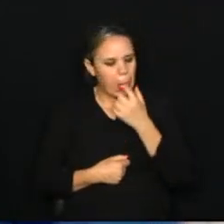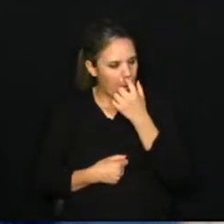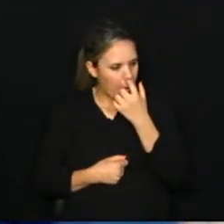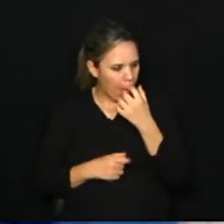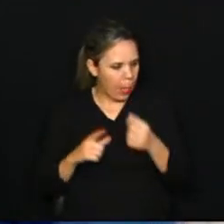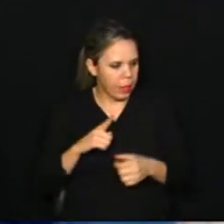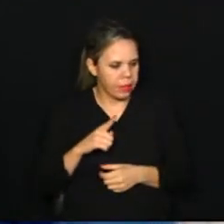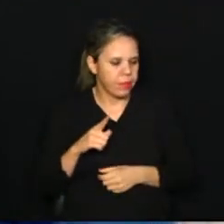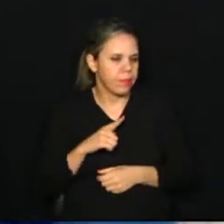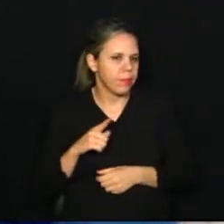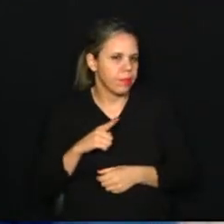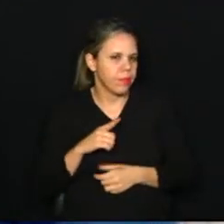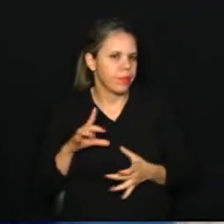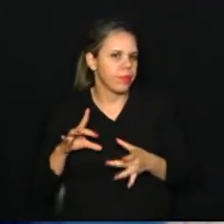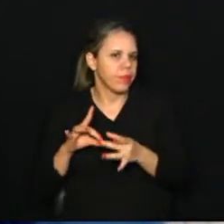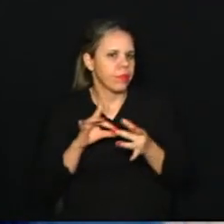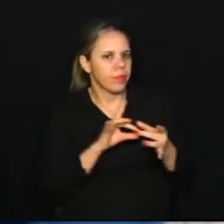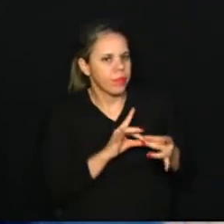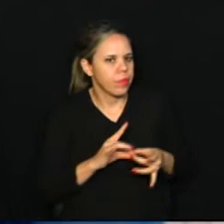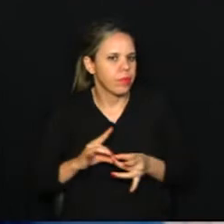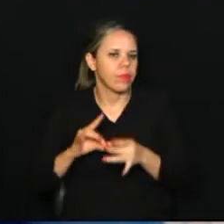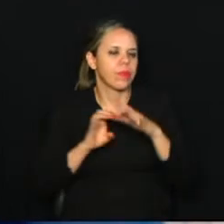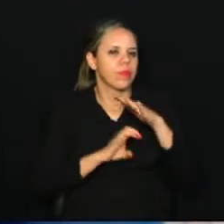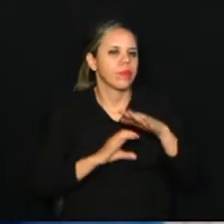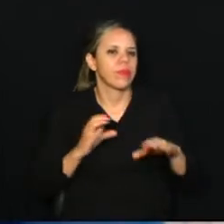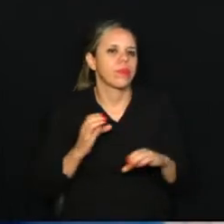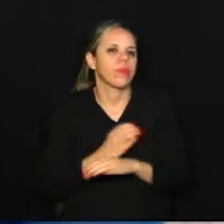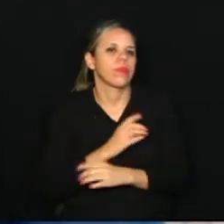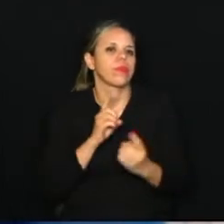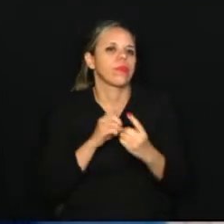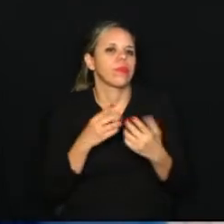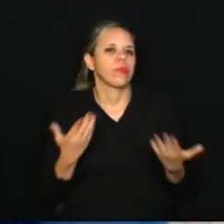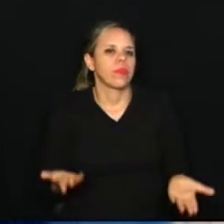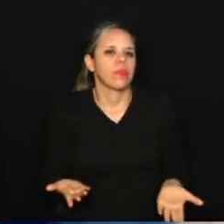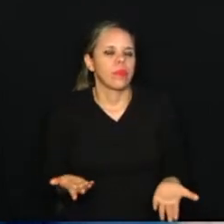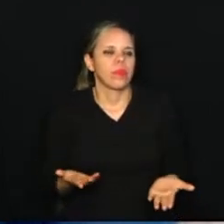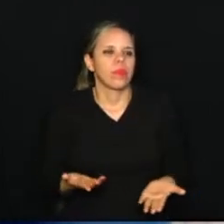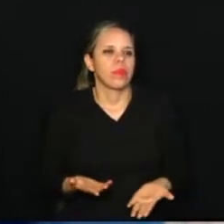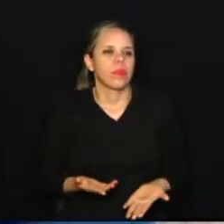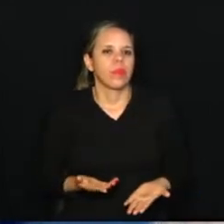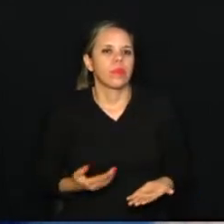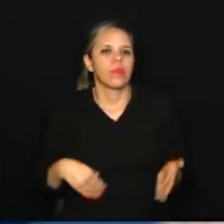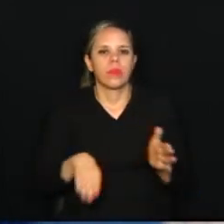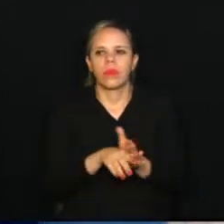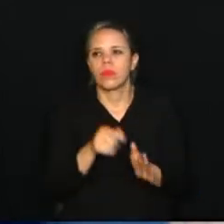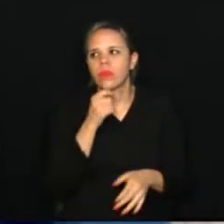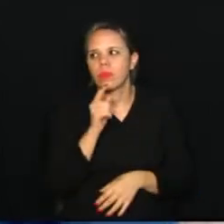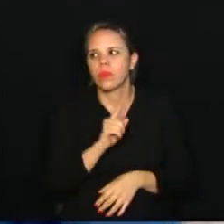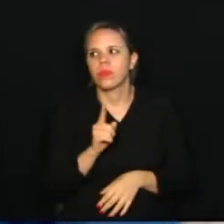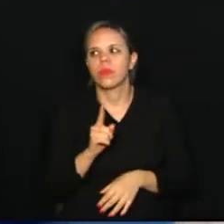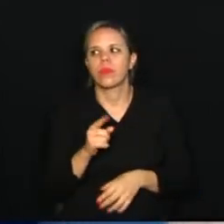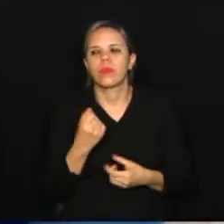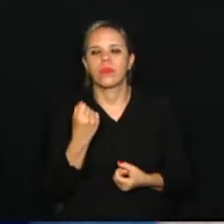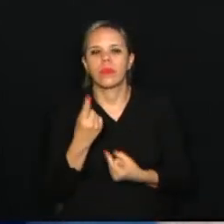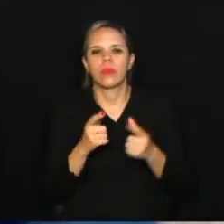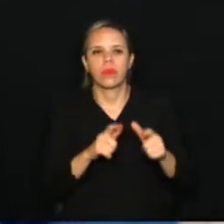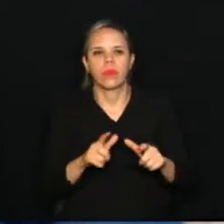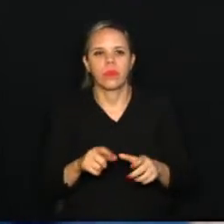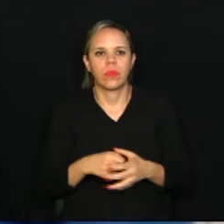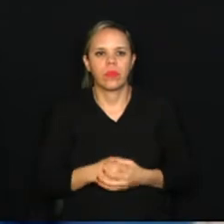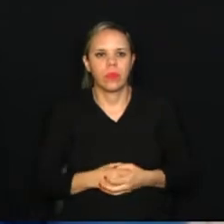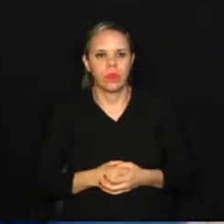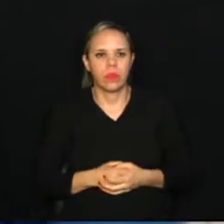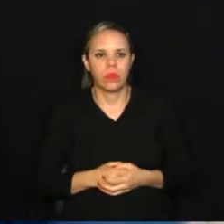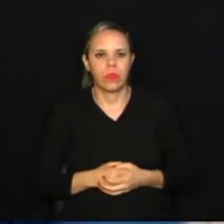ainda fibras de parceiros, né, que completam esse serviço onde a nossa fibra não chega. E alguns lugares, esses